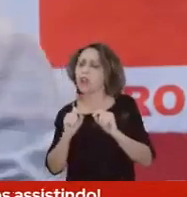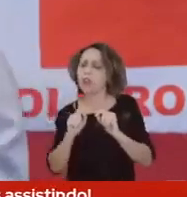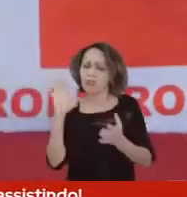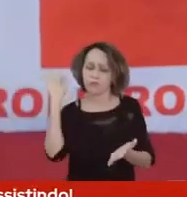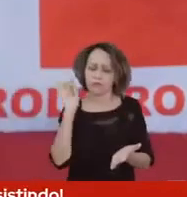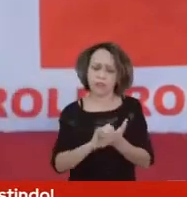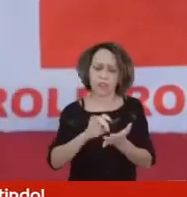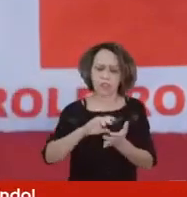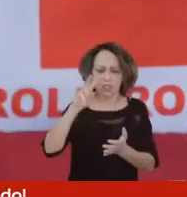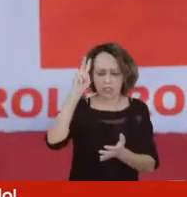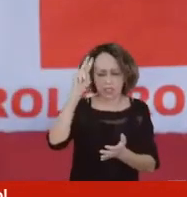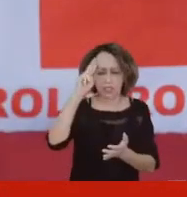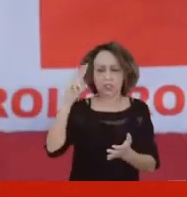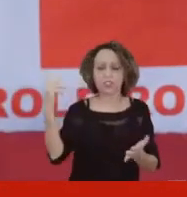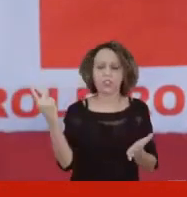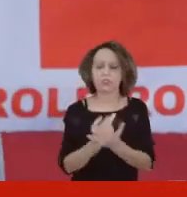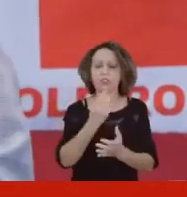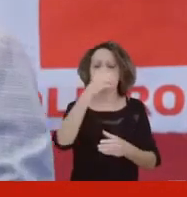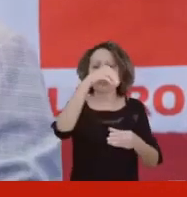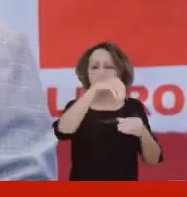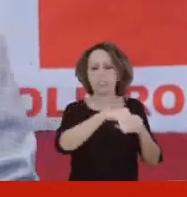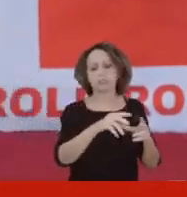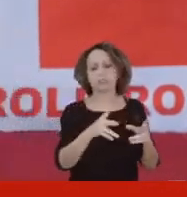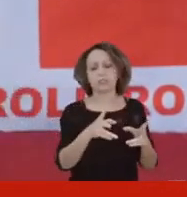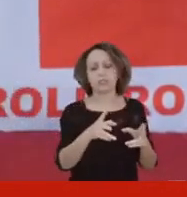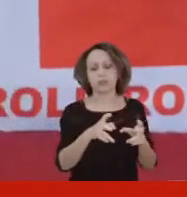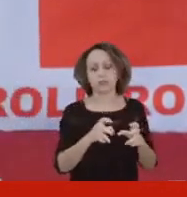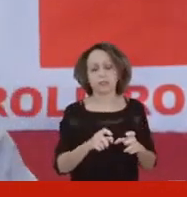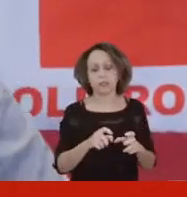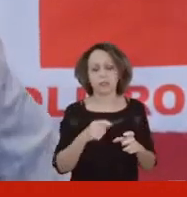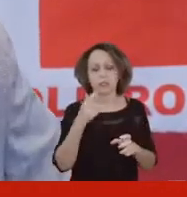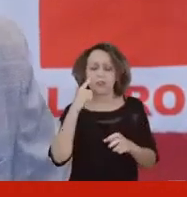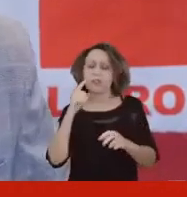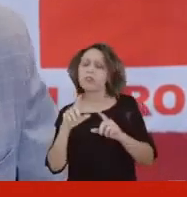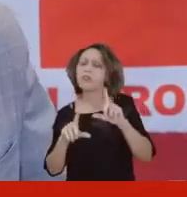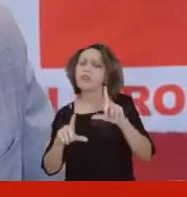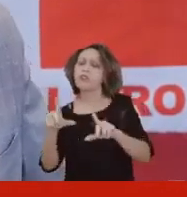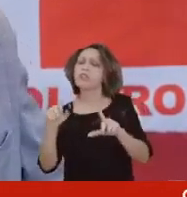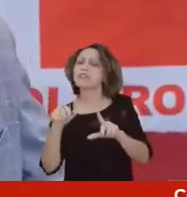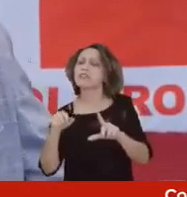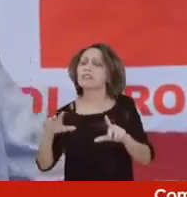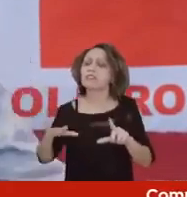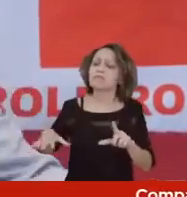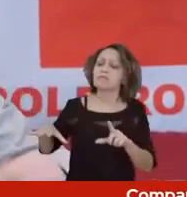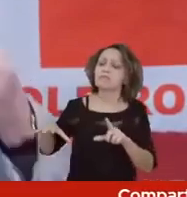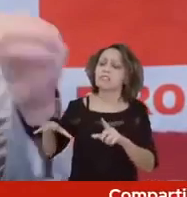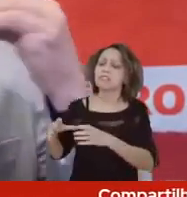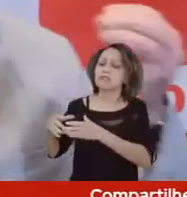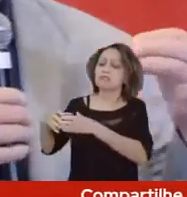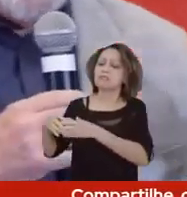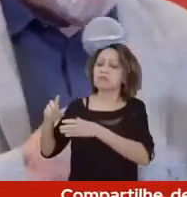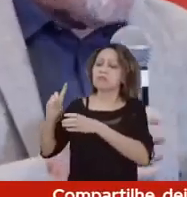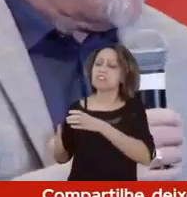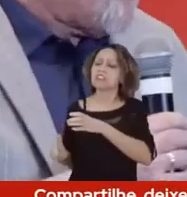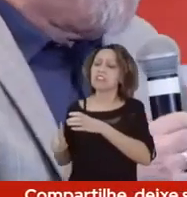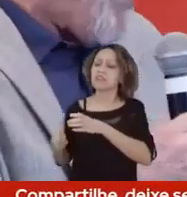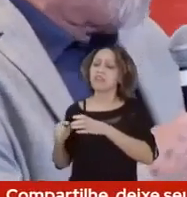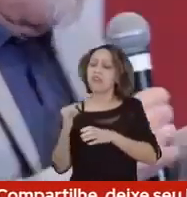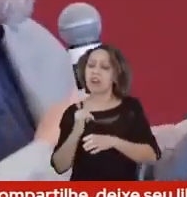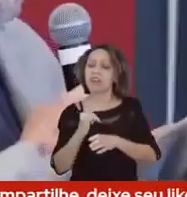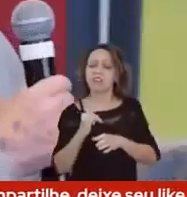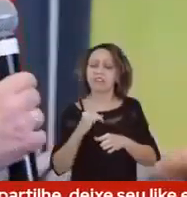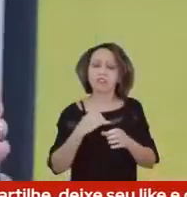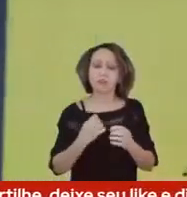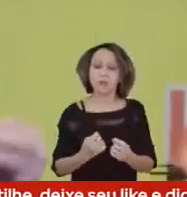Eu lembro a propaganda na televisão, quando eles diziam: ah, nós vamos vender a BR e aí vai ter mais empresas, vai ter